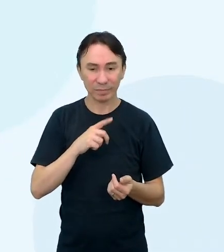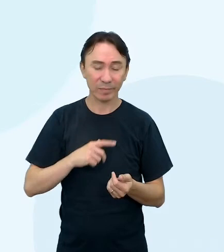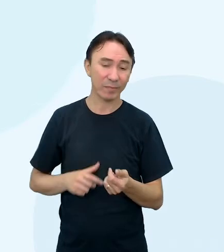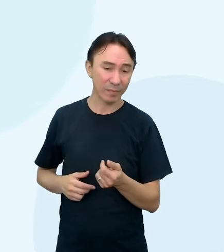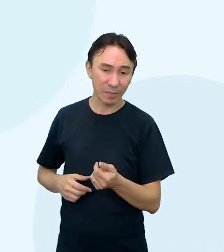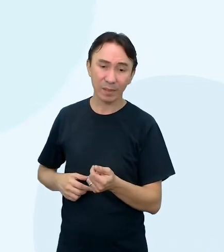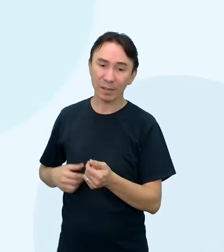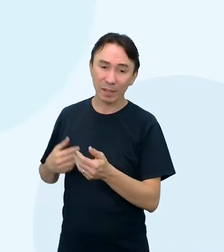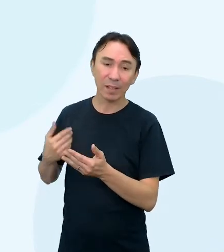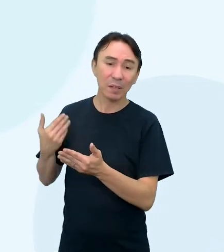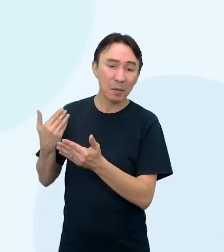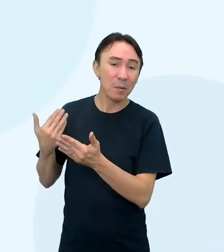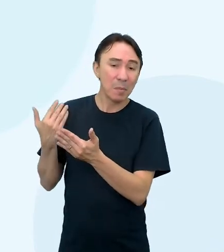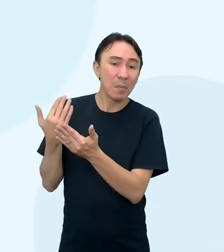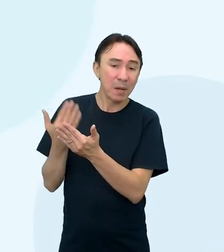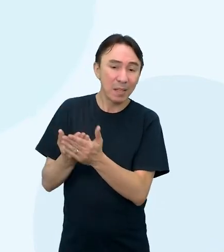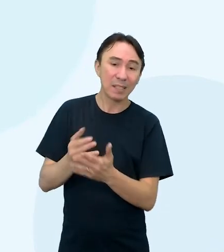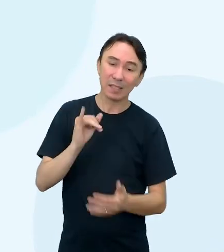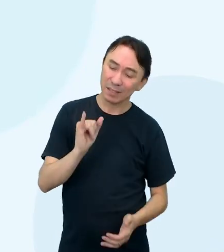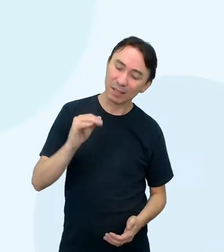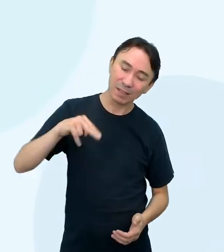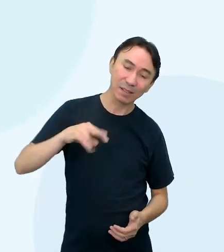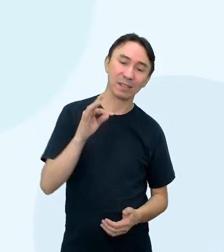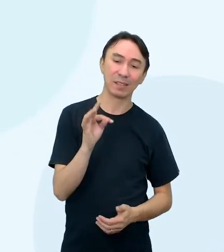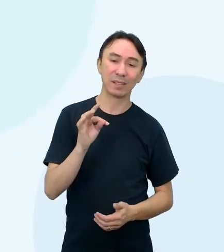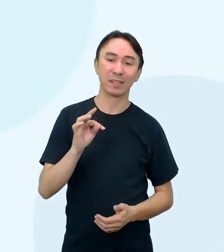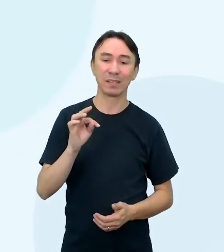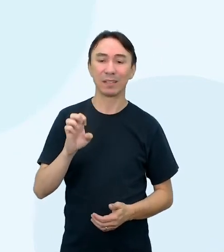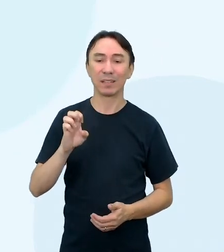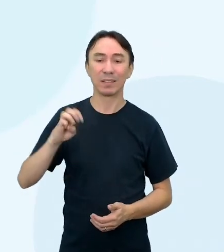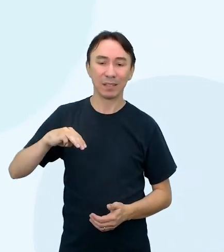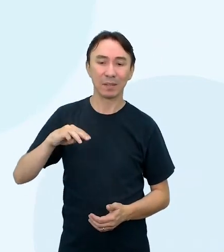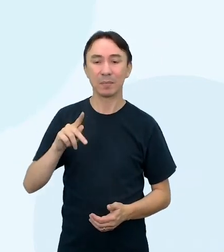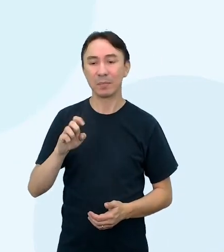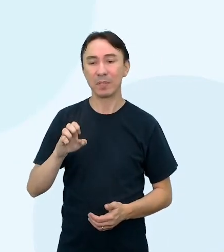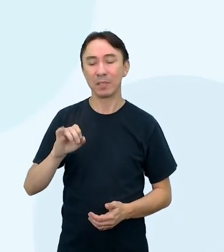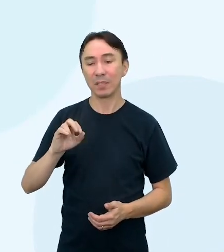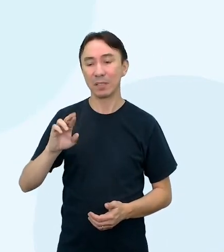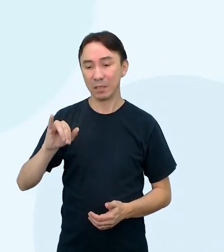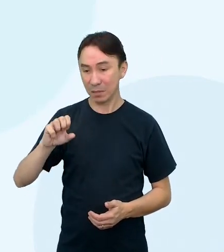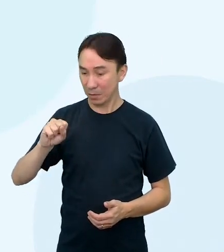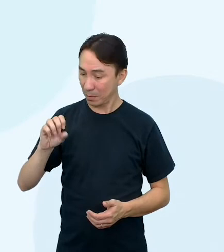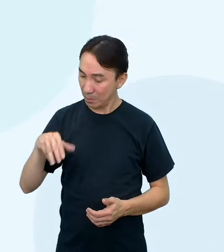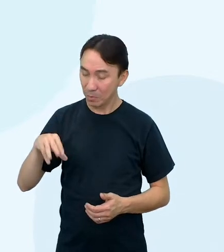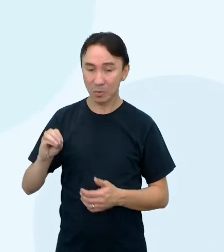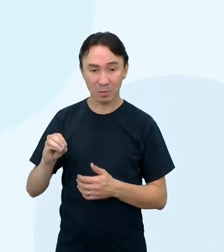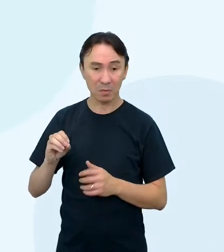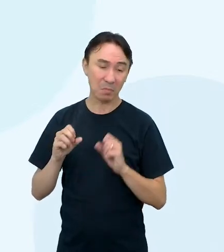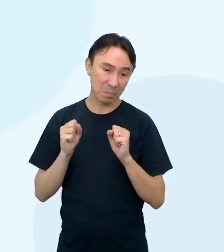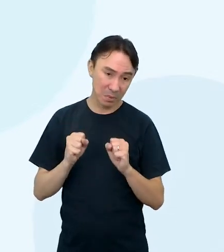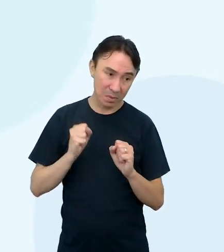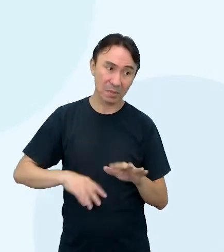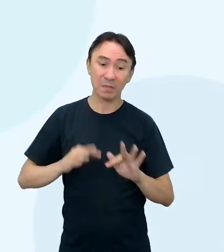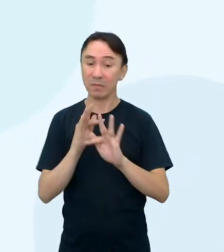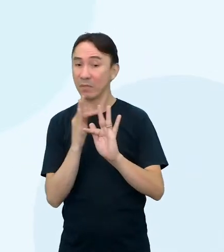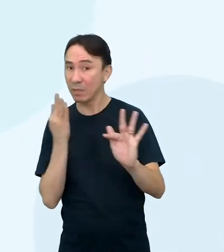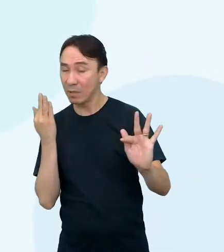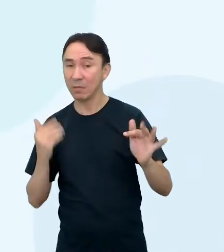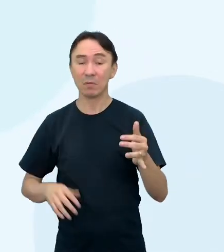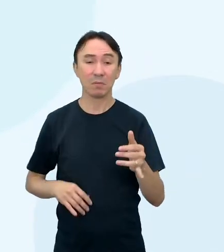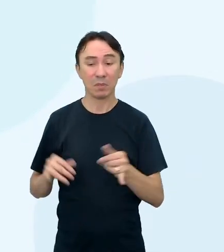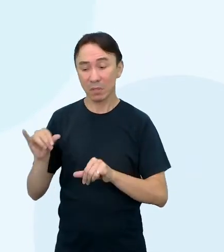de intemperismo. O intemperismo, ele pode ser físico, químico e pode ser biológico também,